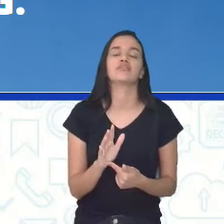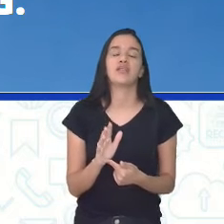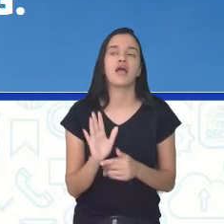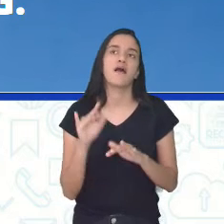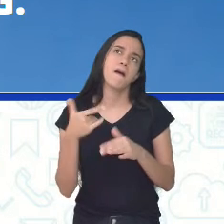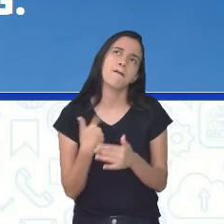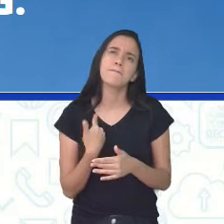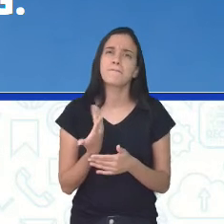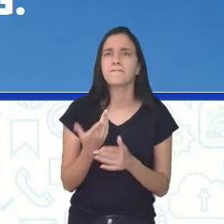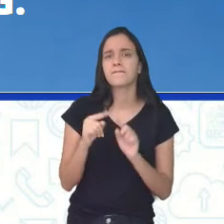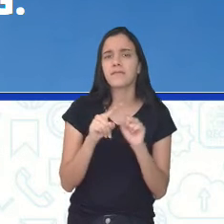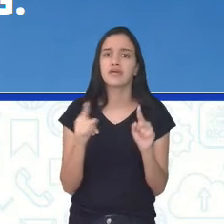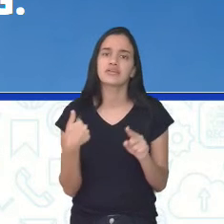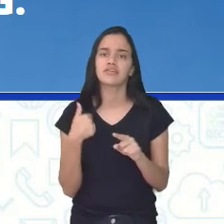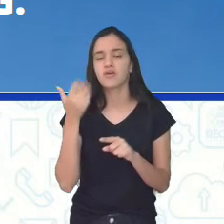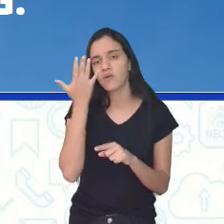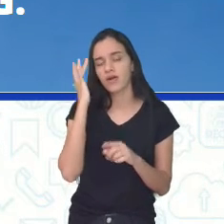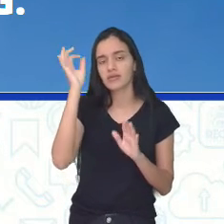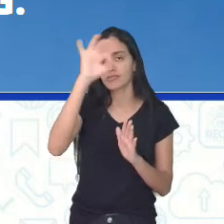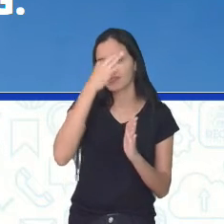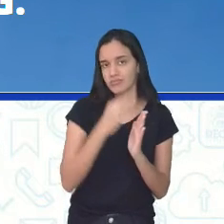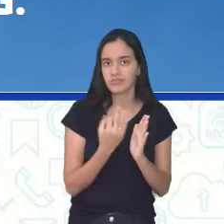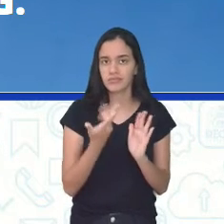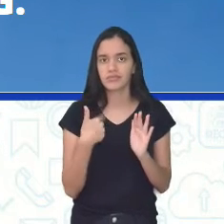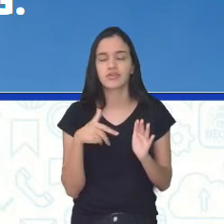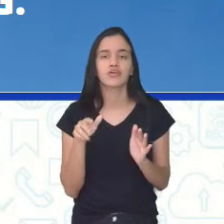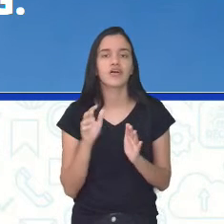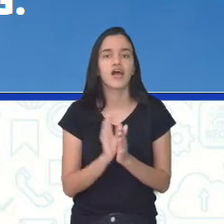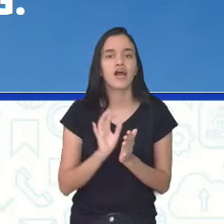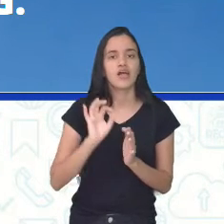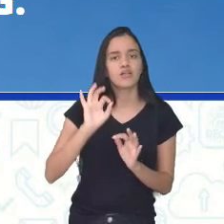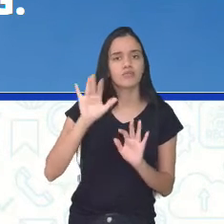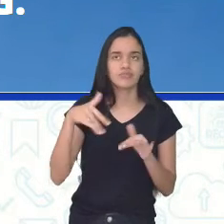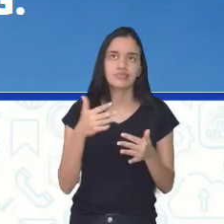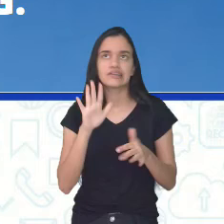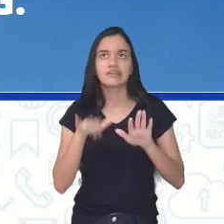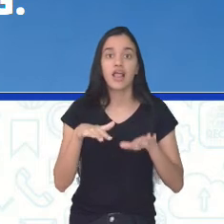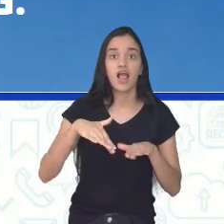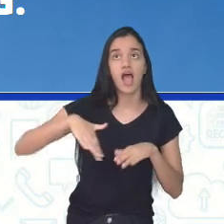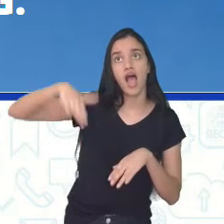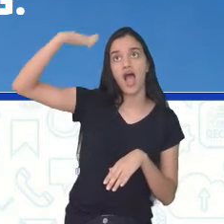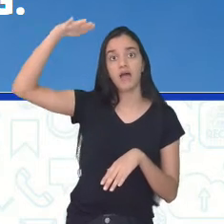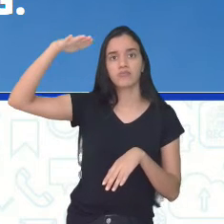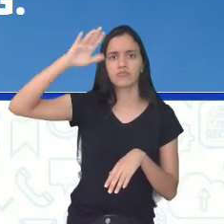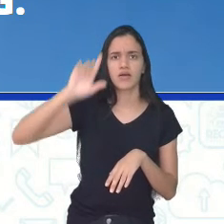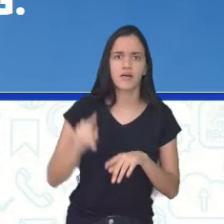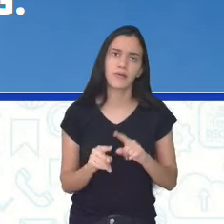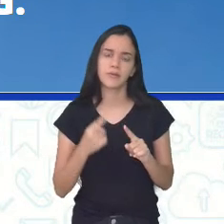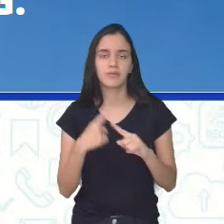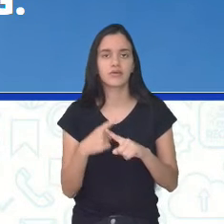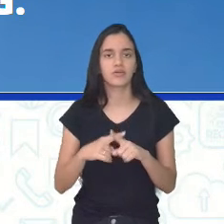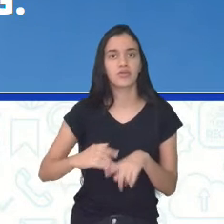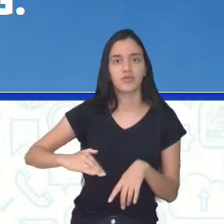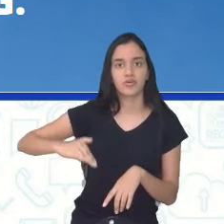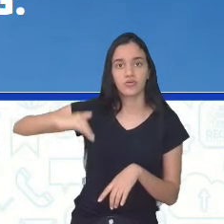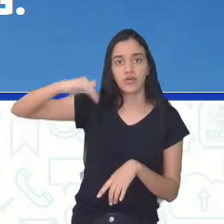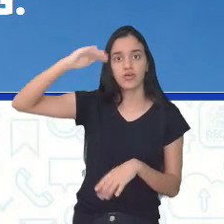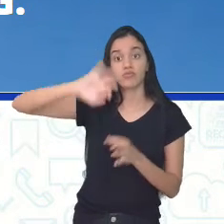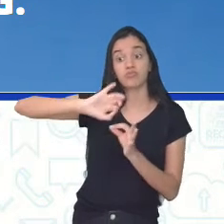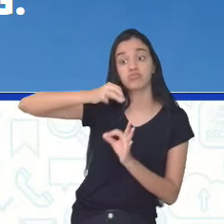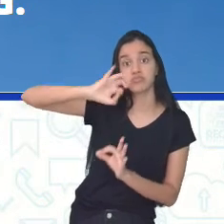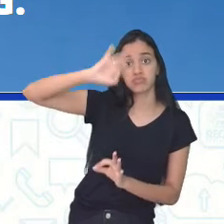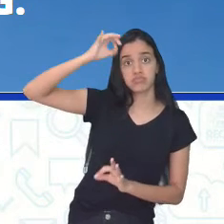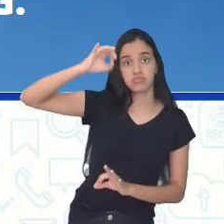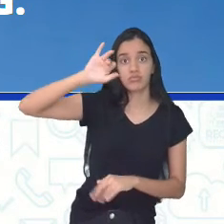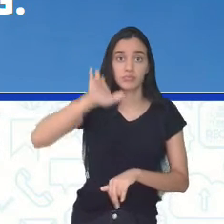acho que esse autor aí que eu me baseei foi numa estatura, né? Não tão alta, porque quanto mais alto, mais essa extensão. E